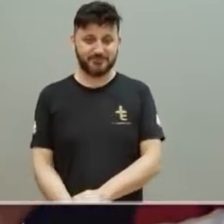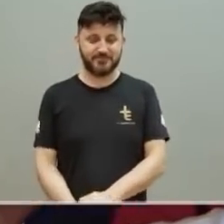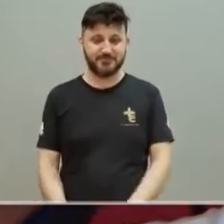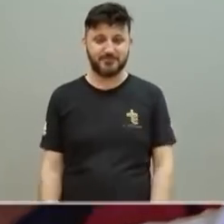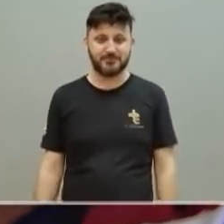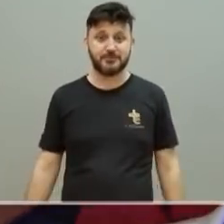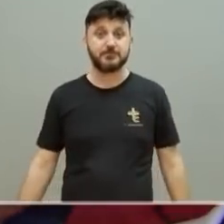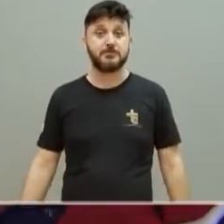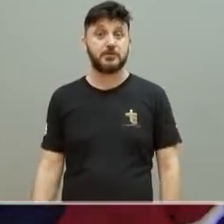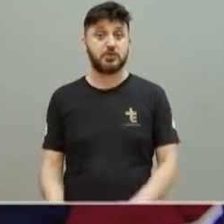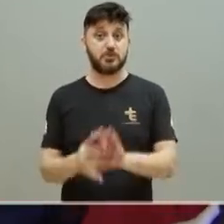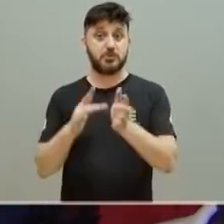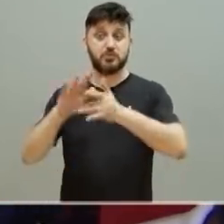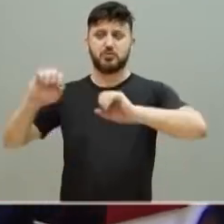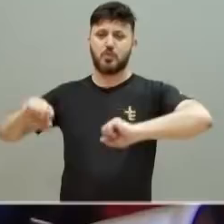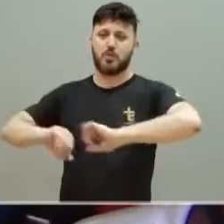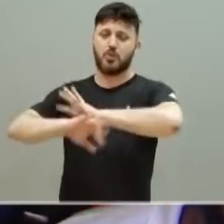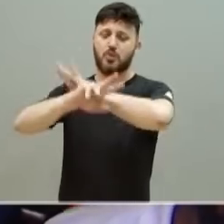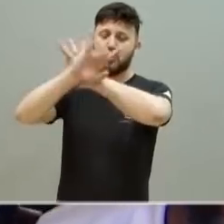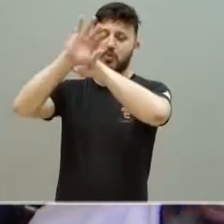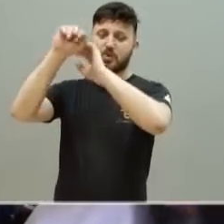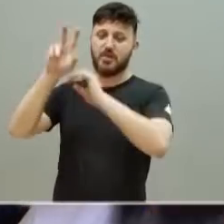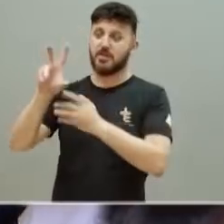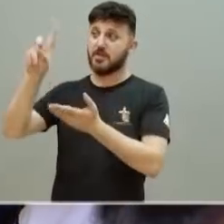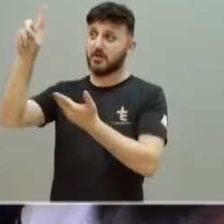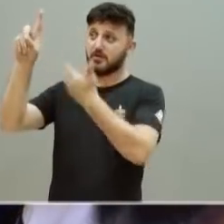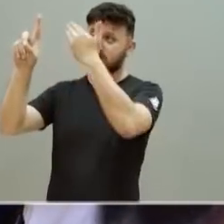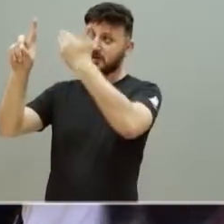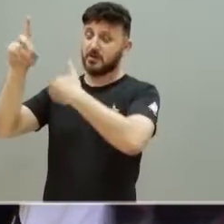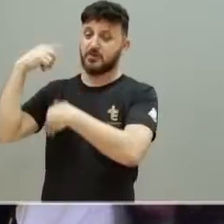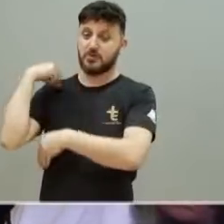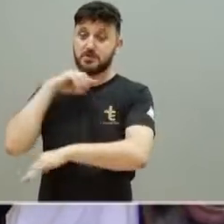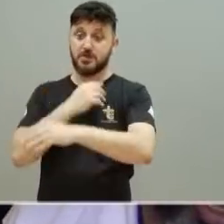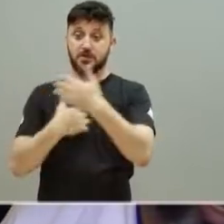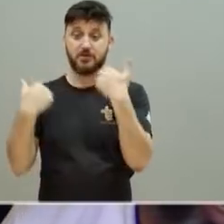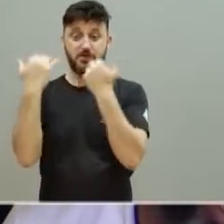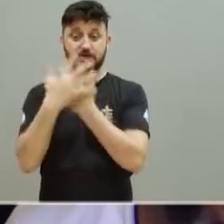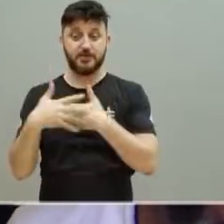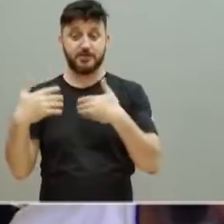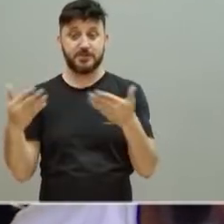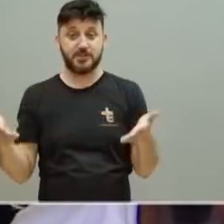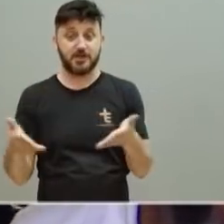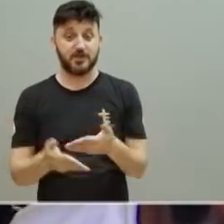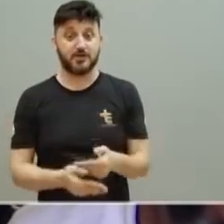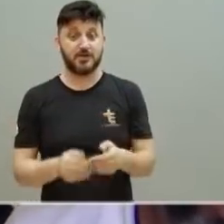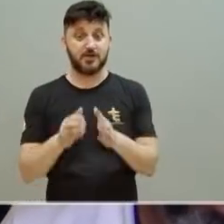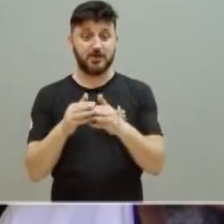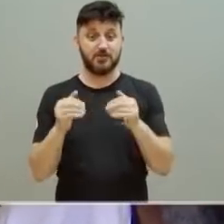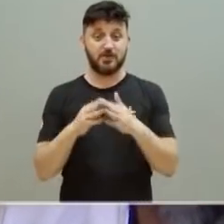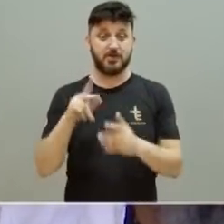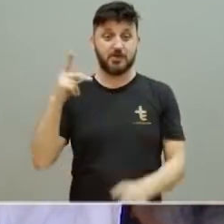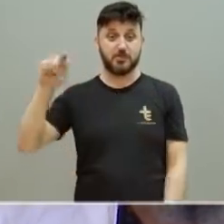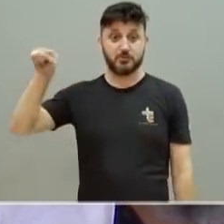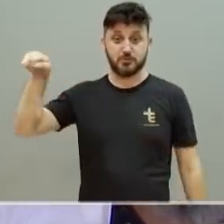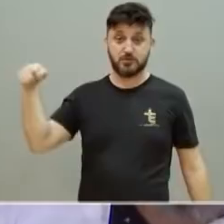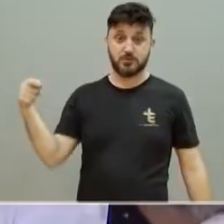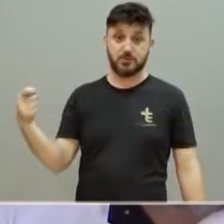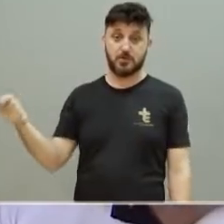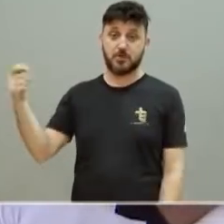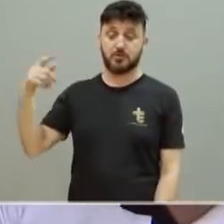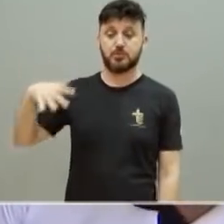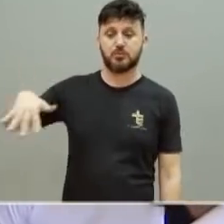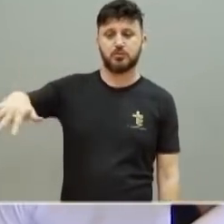E glorificando esse Deus do impossível, nós cantamos agora, Senhor, invocando o teu nome sobre a